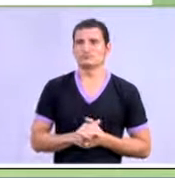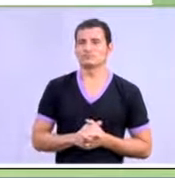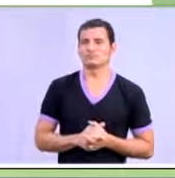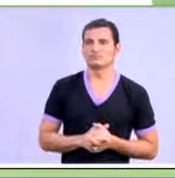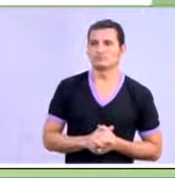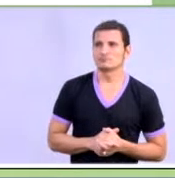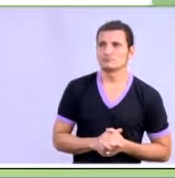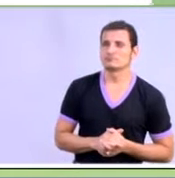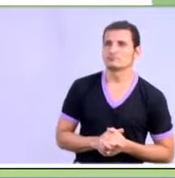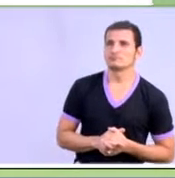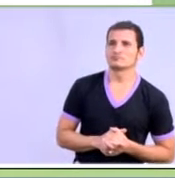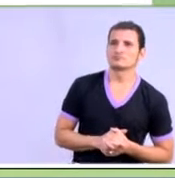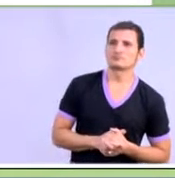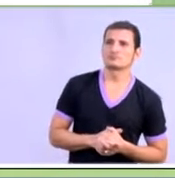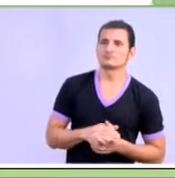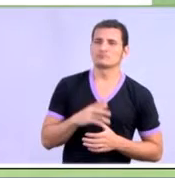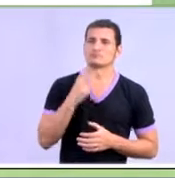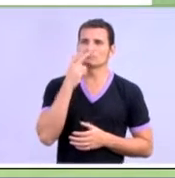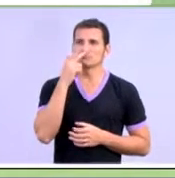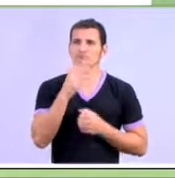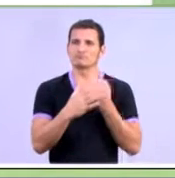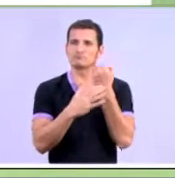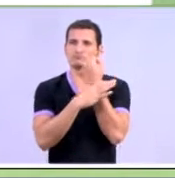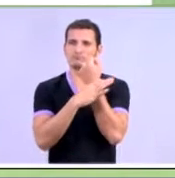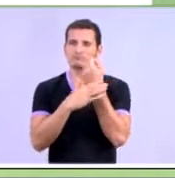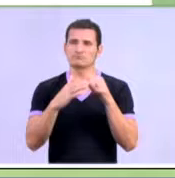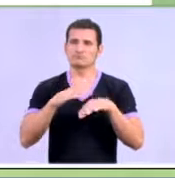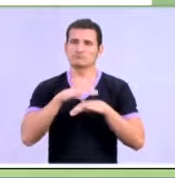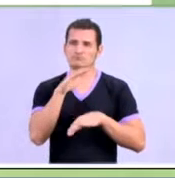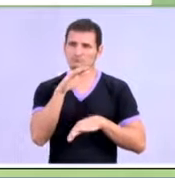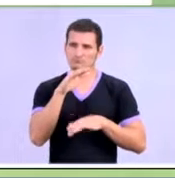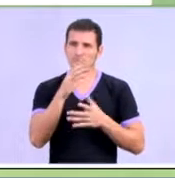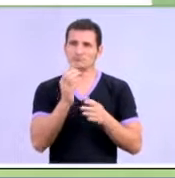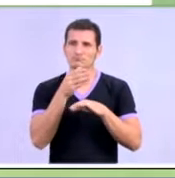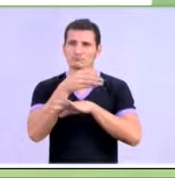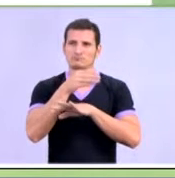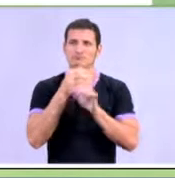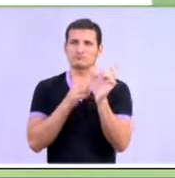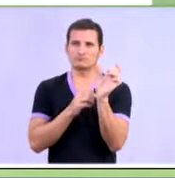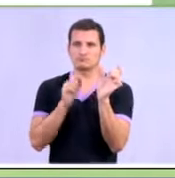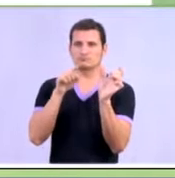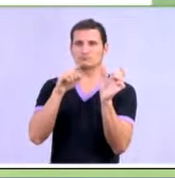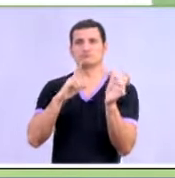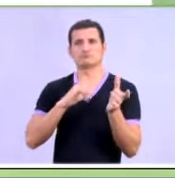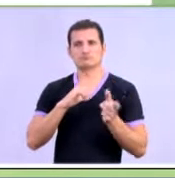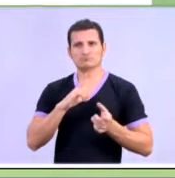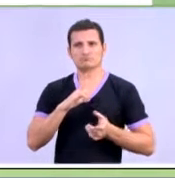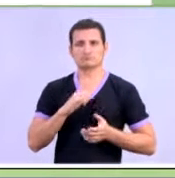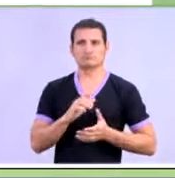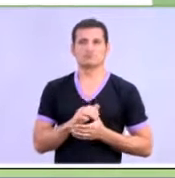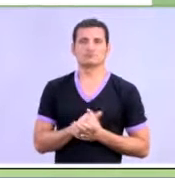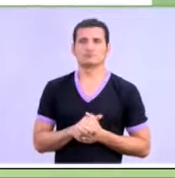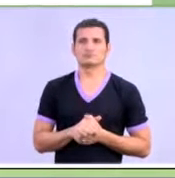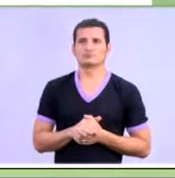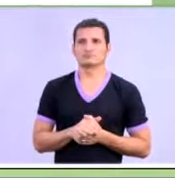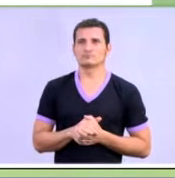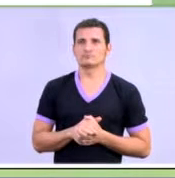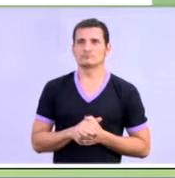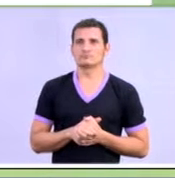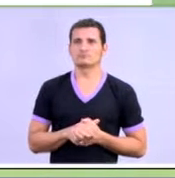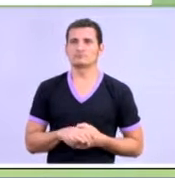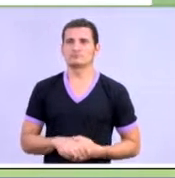vamos dizer, uma parede, uma segurança a mais para os atributos, um acesso aos atributos. Realmente, ele define isso aí. Mas,